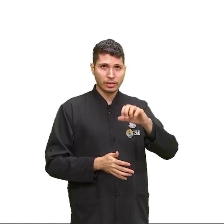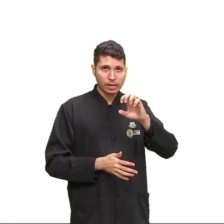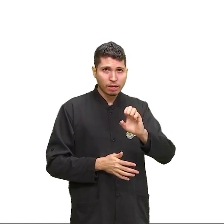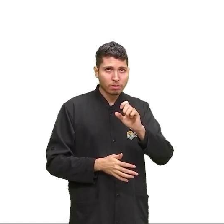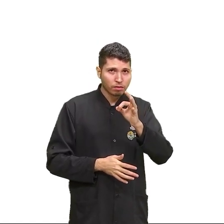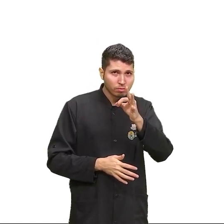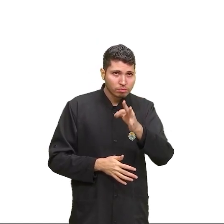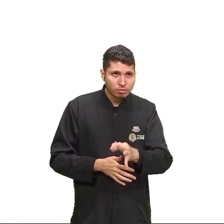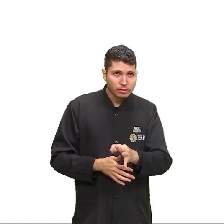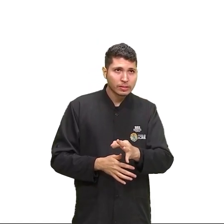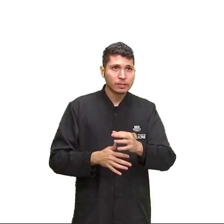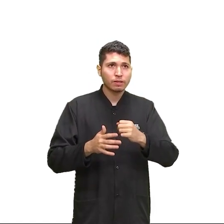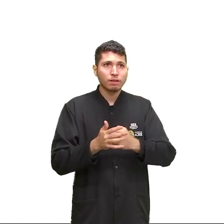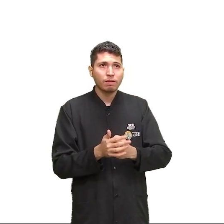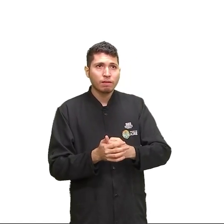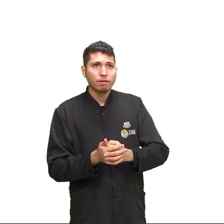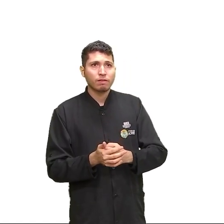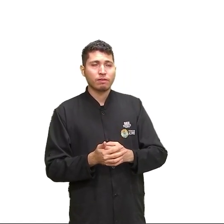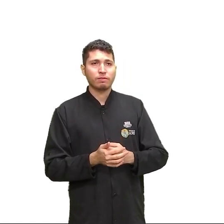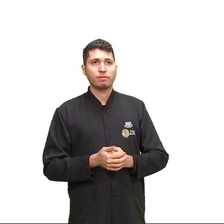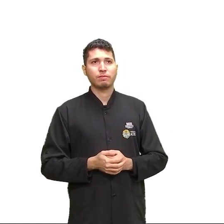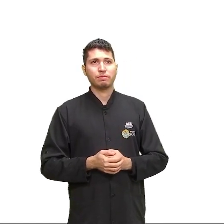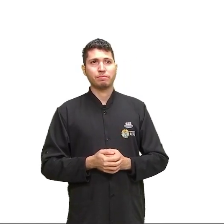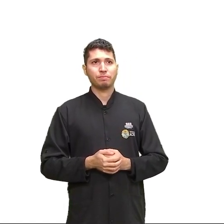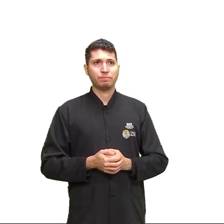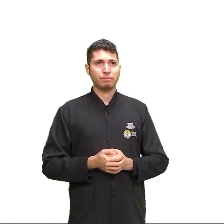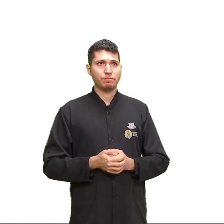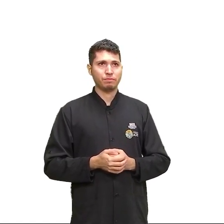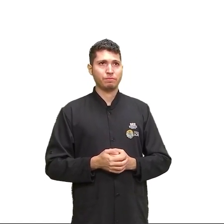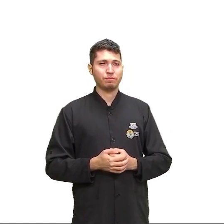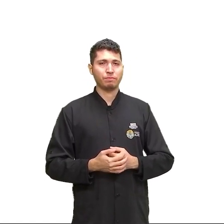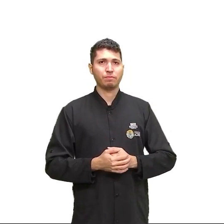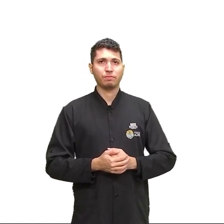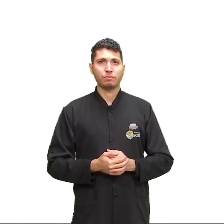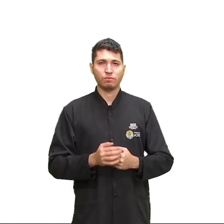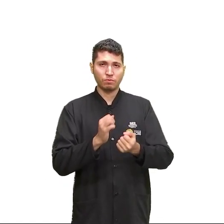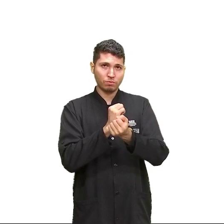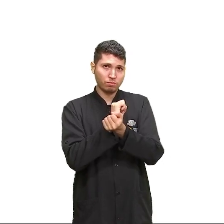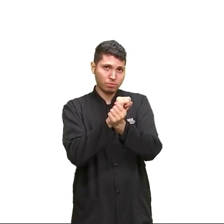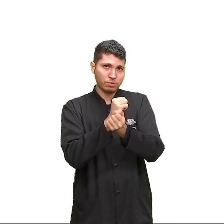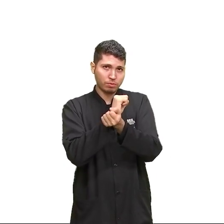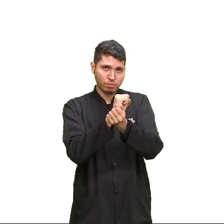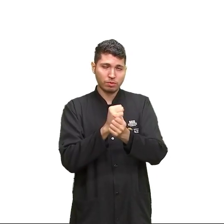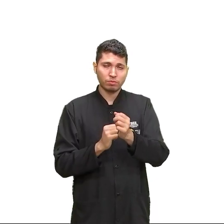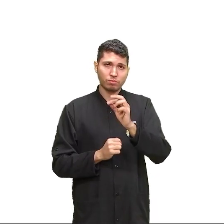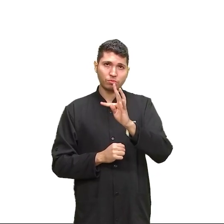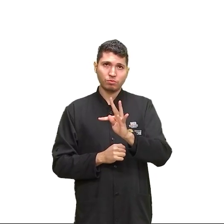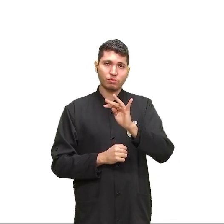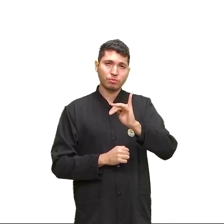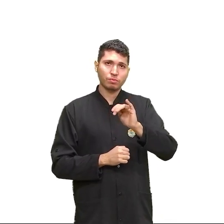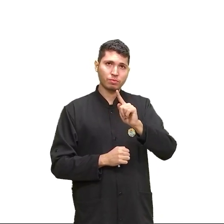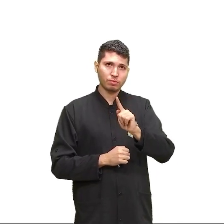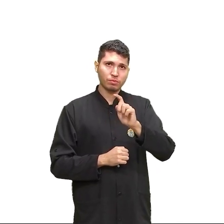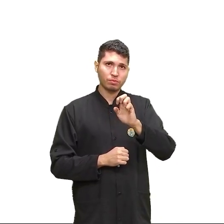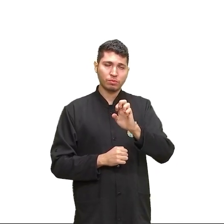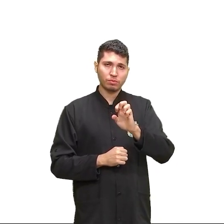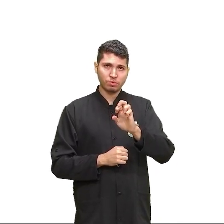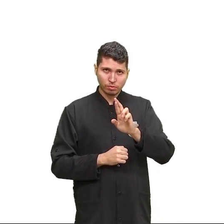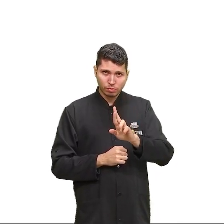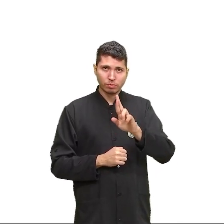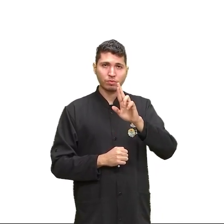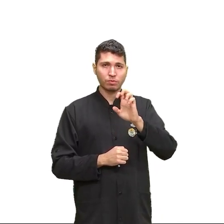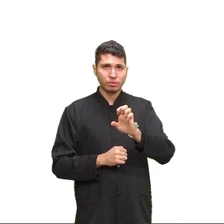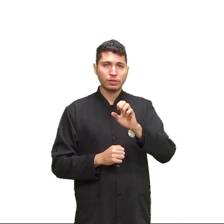hierarquias sociais. O que quer dizer? Lá no texto ele fala que o escravizado tigre ele tinha menor valor social